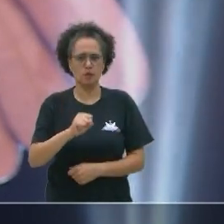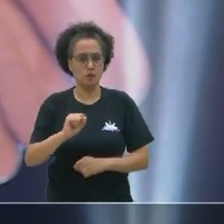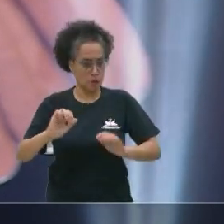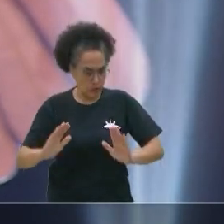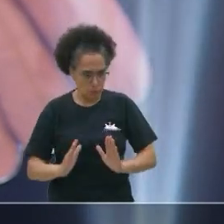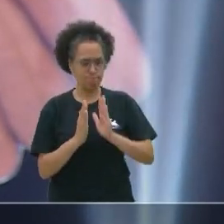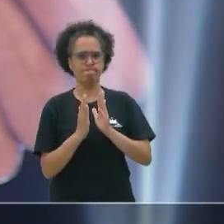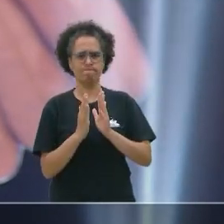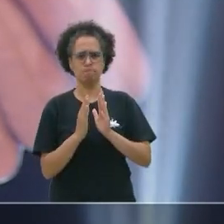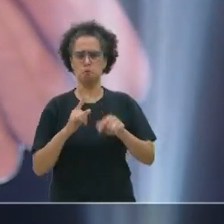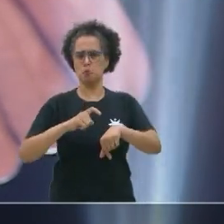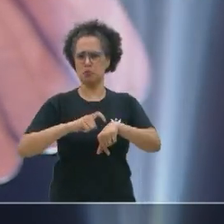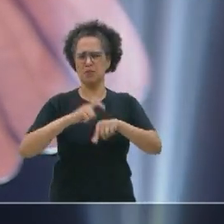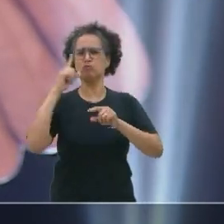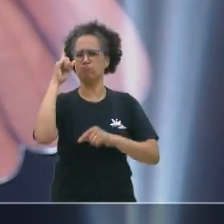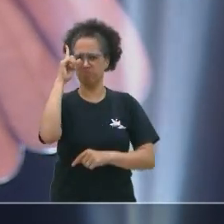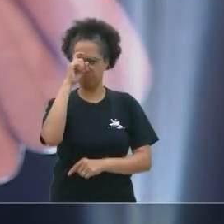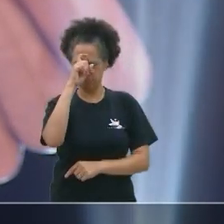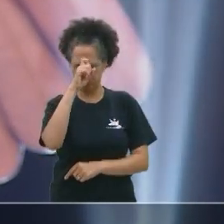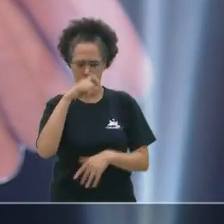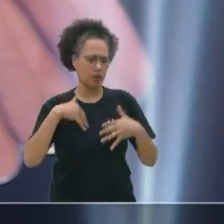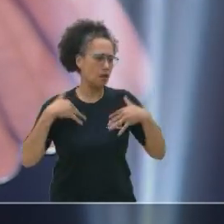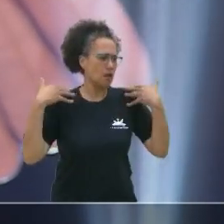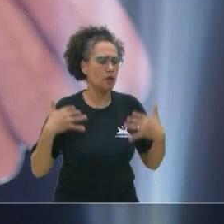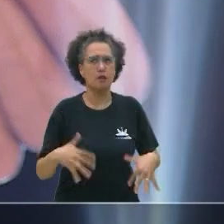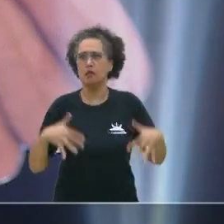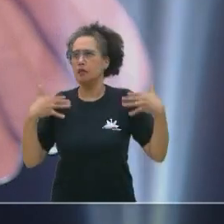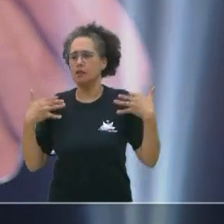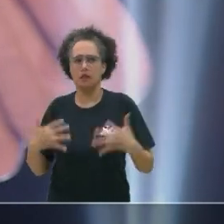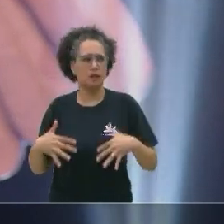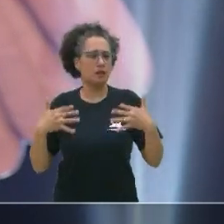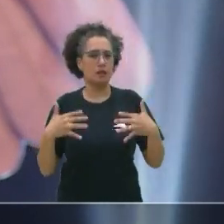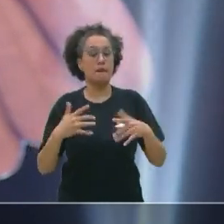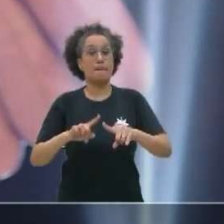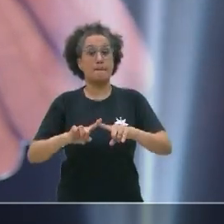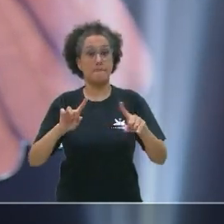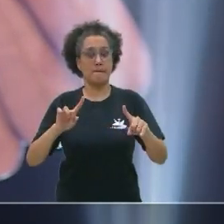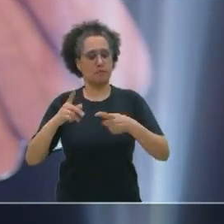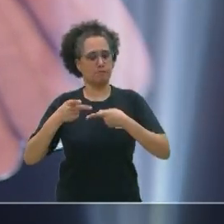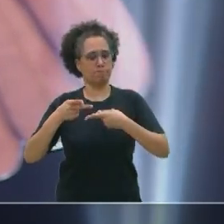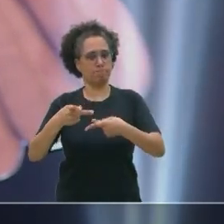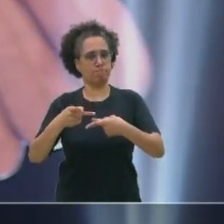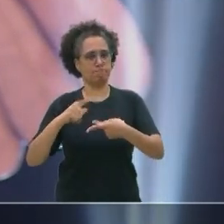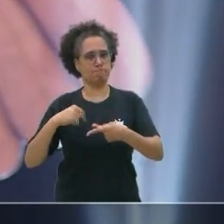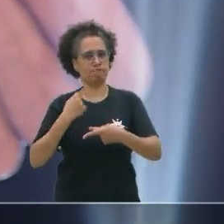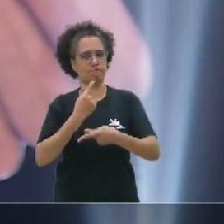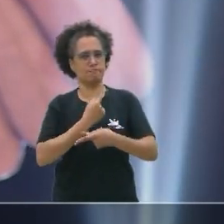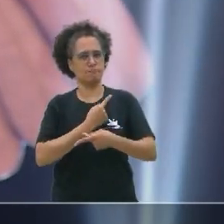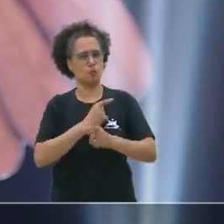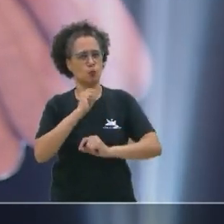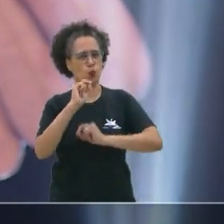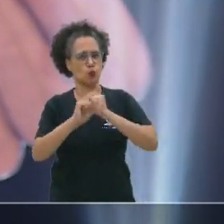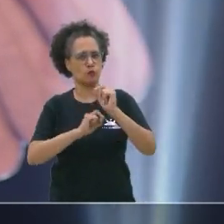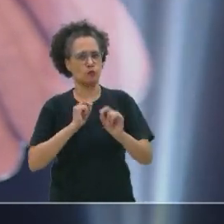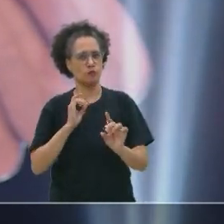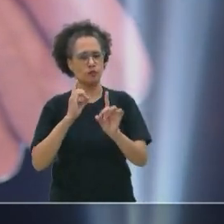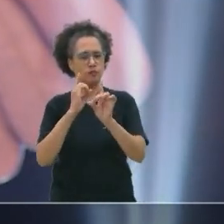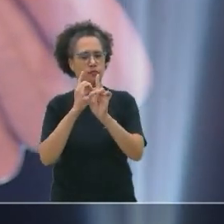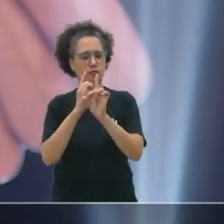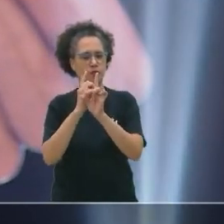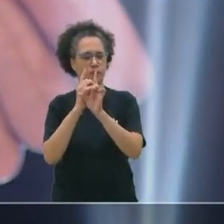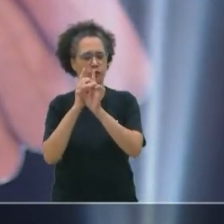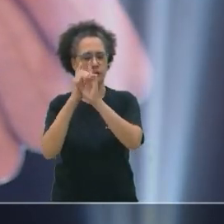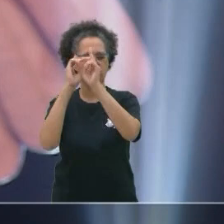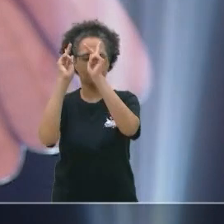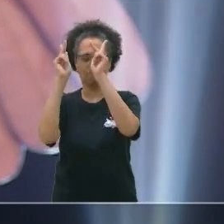um momento difícil, o desespero, mas que nos convida a encontrarmos esta paz,